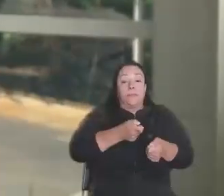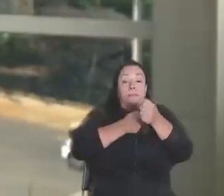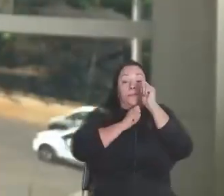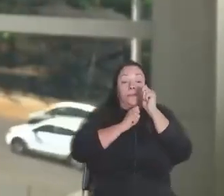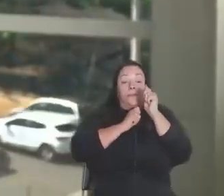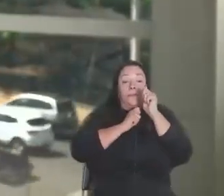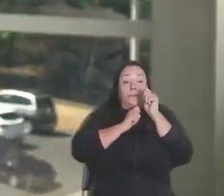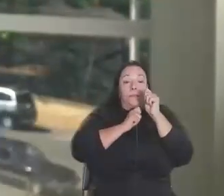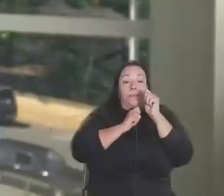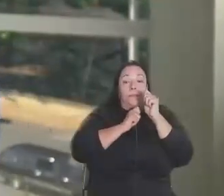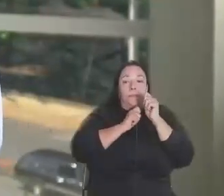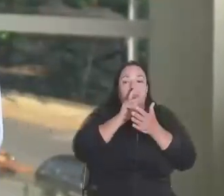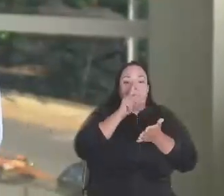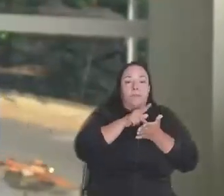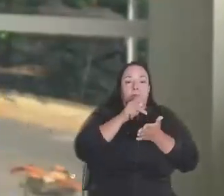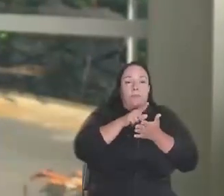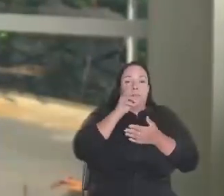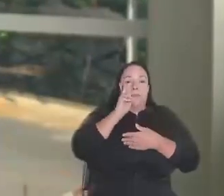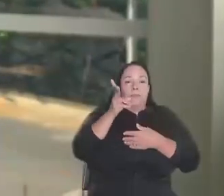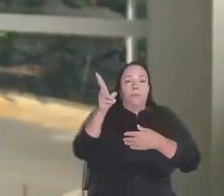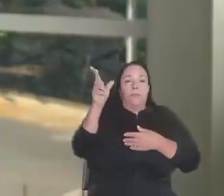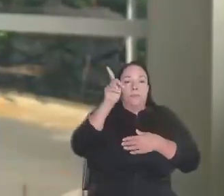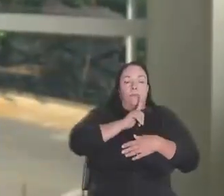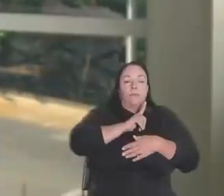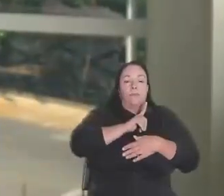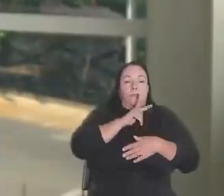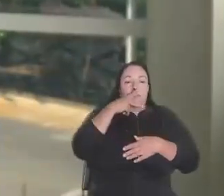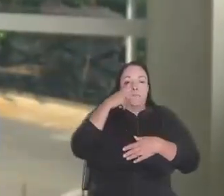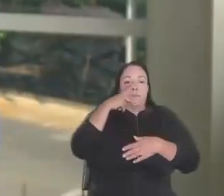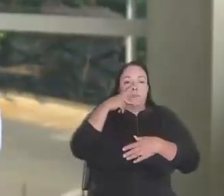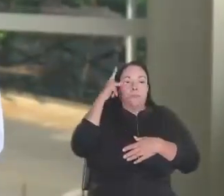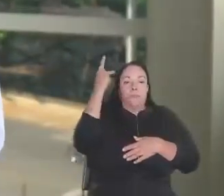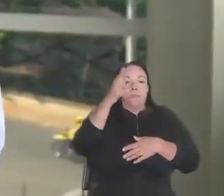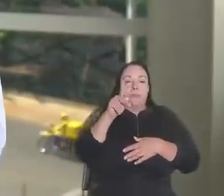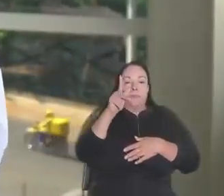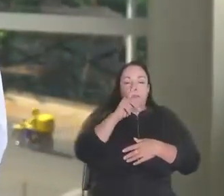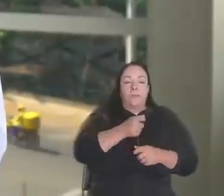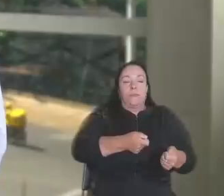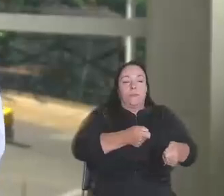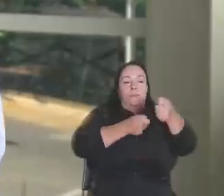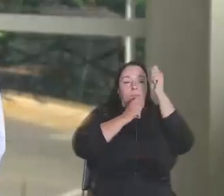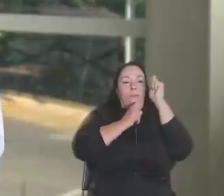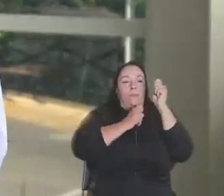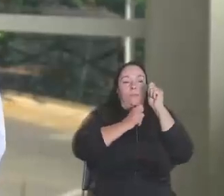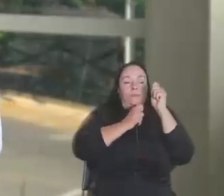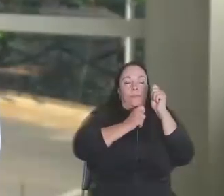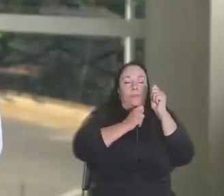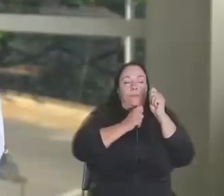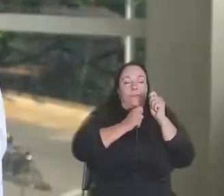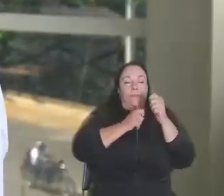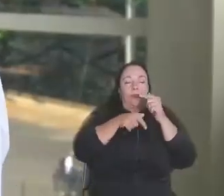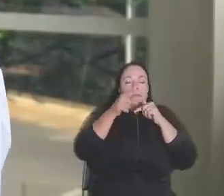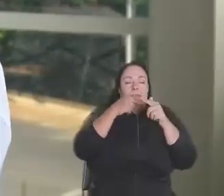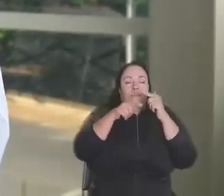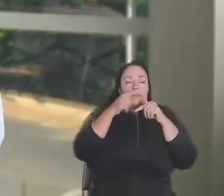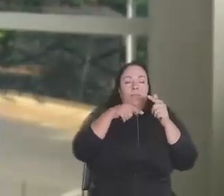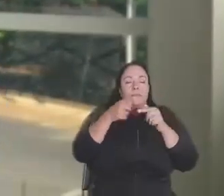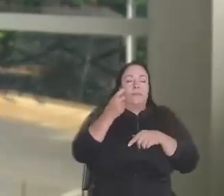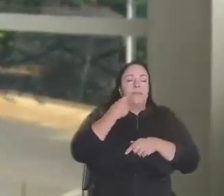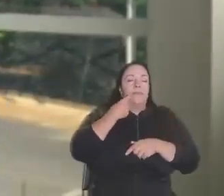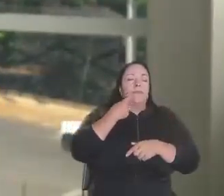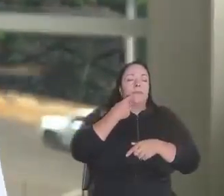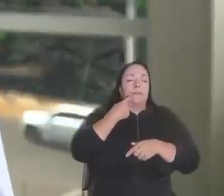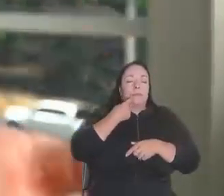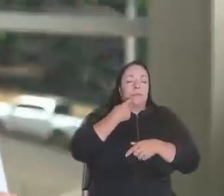ou se é mentira, mas eu gostaria de falar que a sua pescaria ela foi muito além do que peixes e cardumes. Ela foi uma